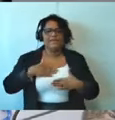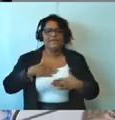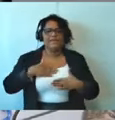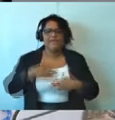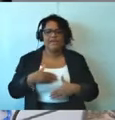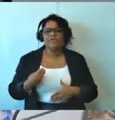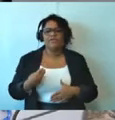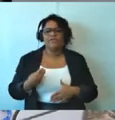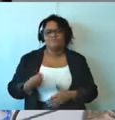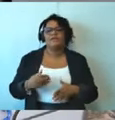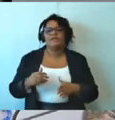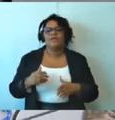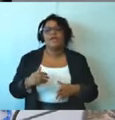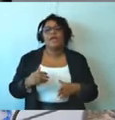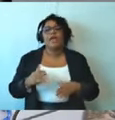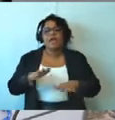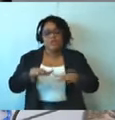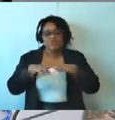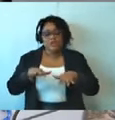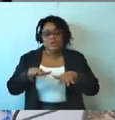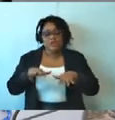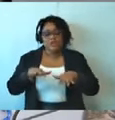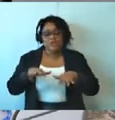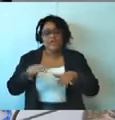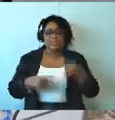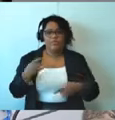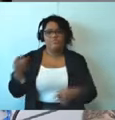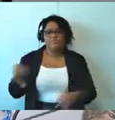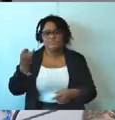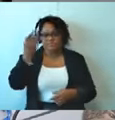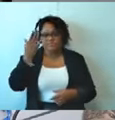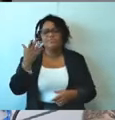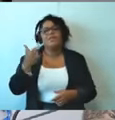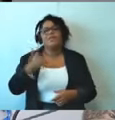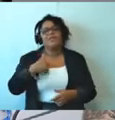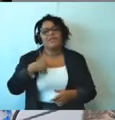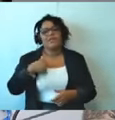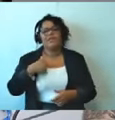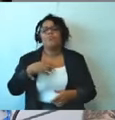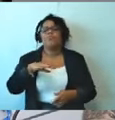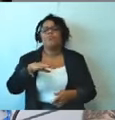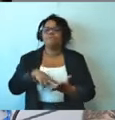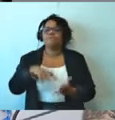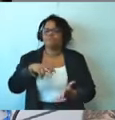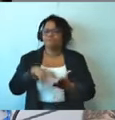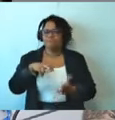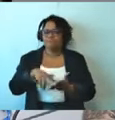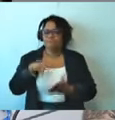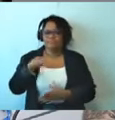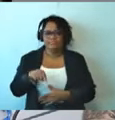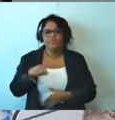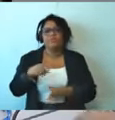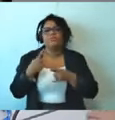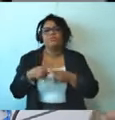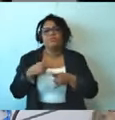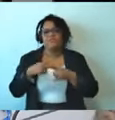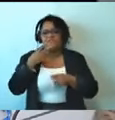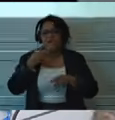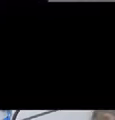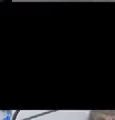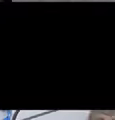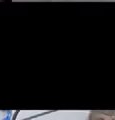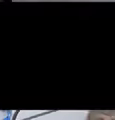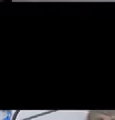entusiasta dessa temática, e quando a gente fala dessas faixas, quando a gente fala de mobilidade urbana, a gente está falando de segurança. Então é um